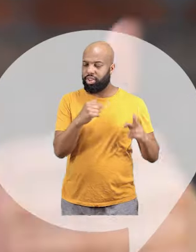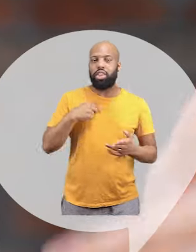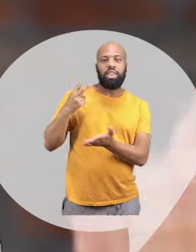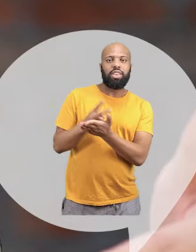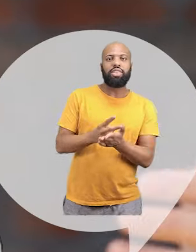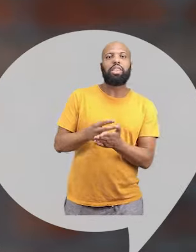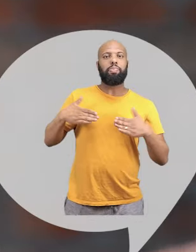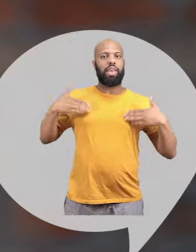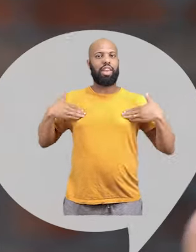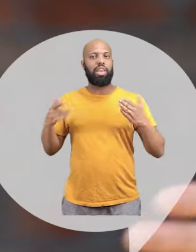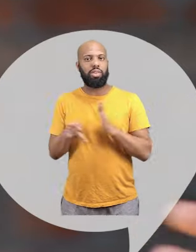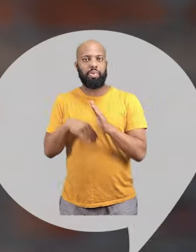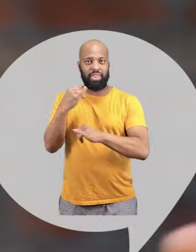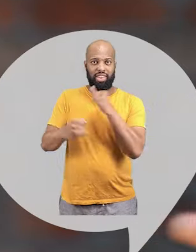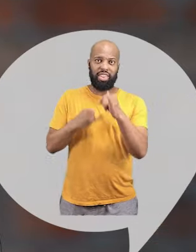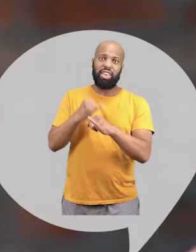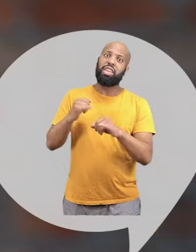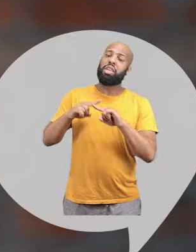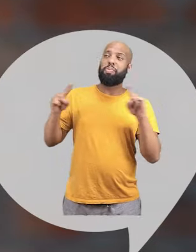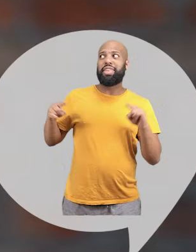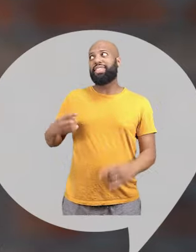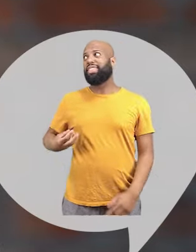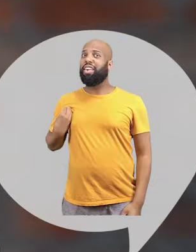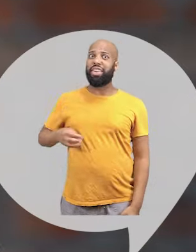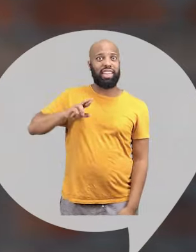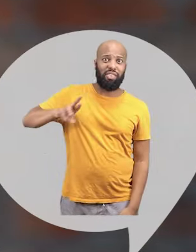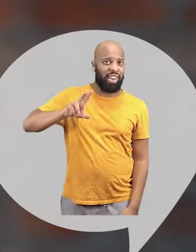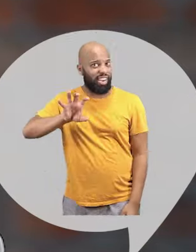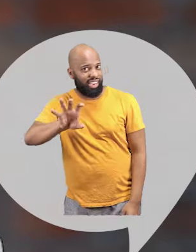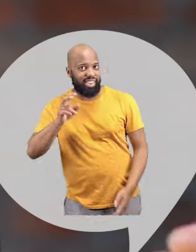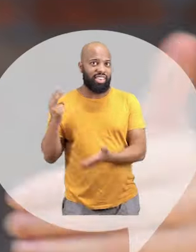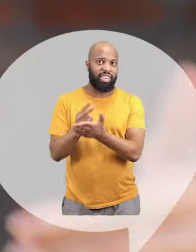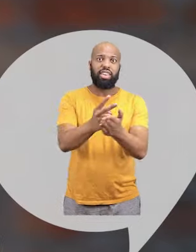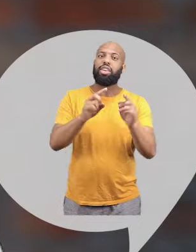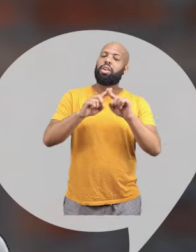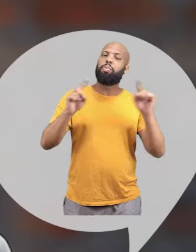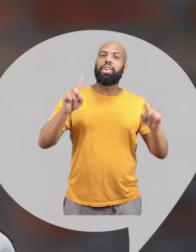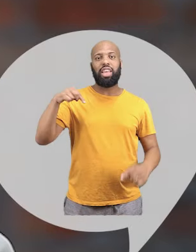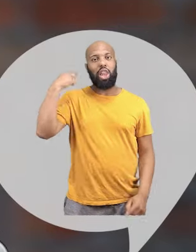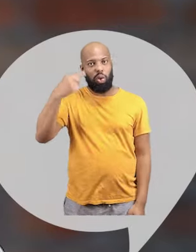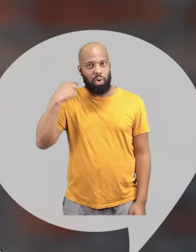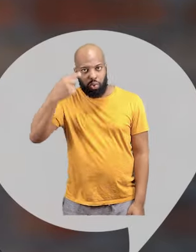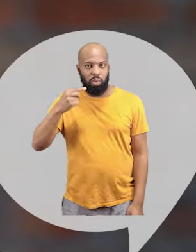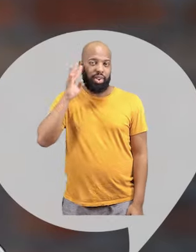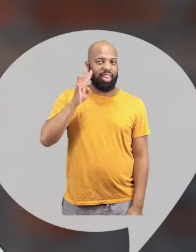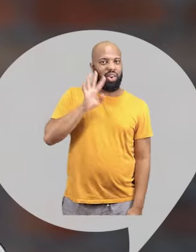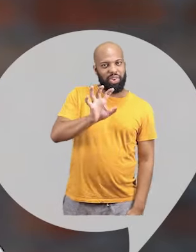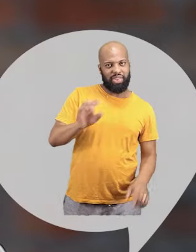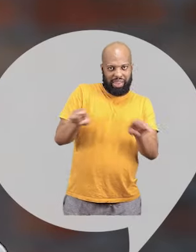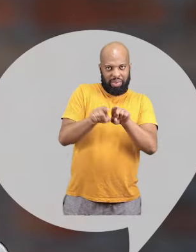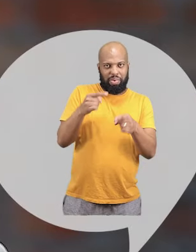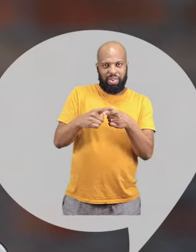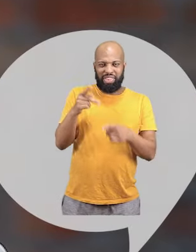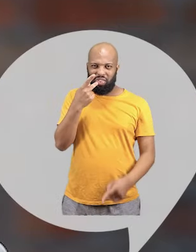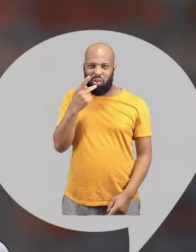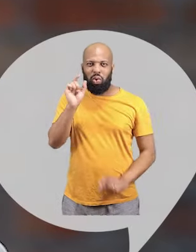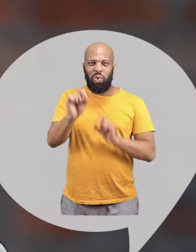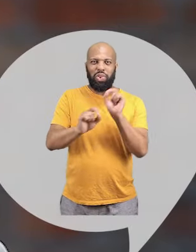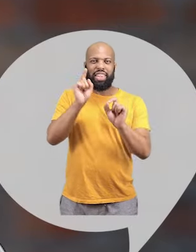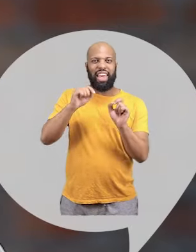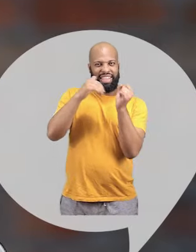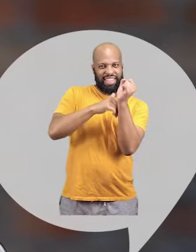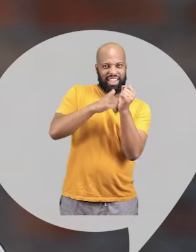Eu sou sempre alegre na internet mas no dia a dia feliz né e é muito é muito louca é muito legal isso assim